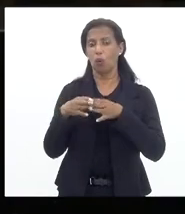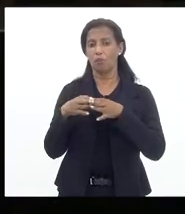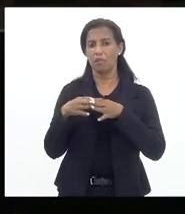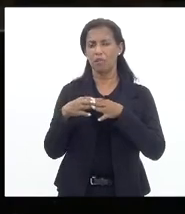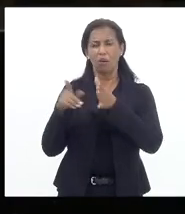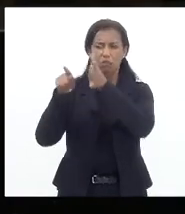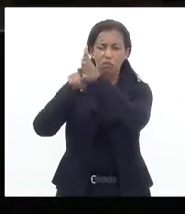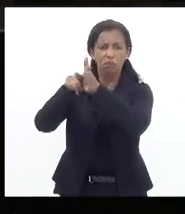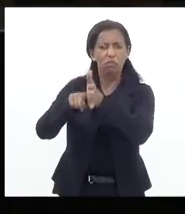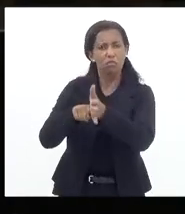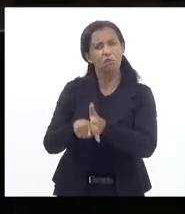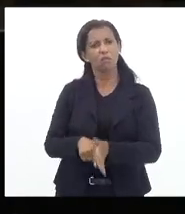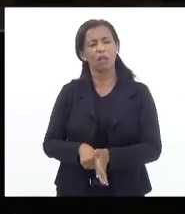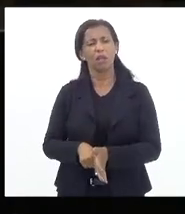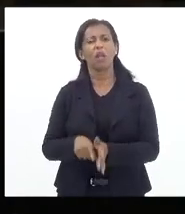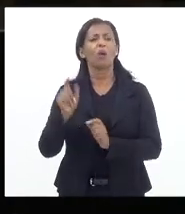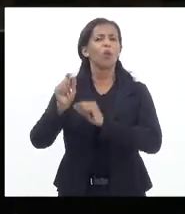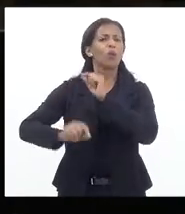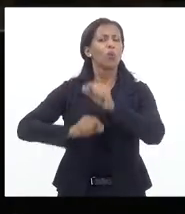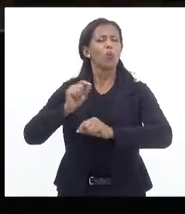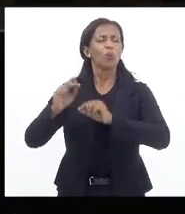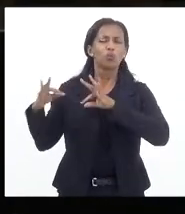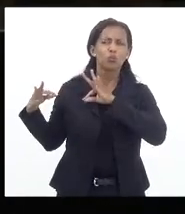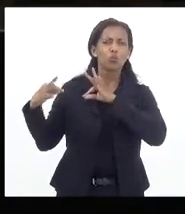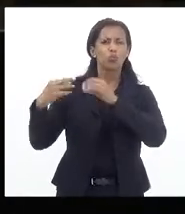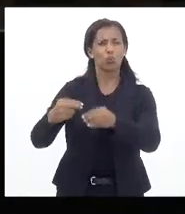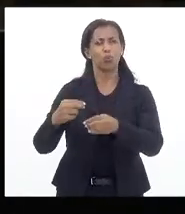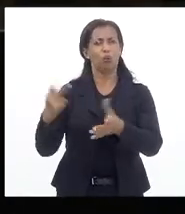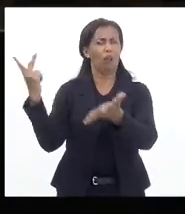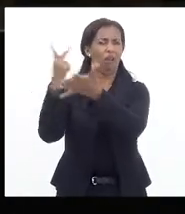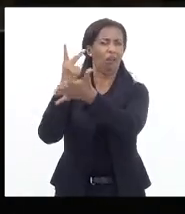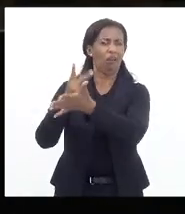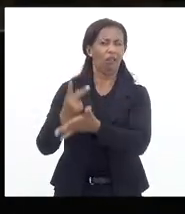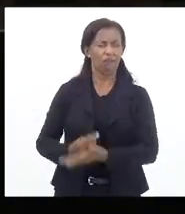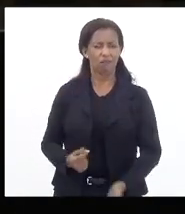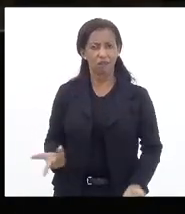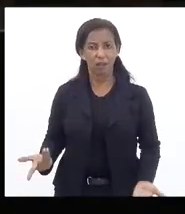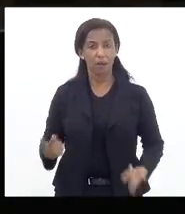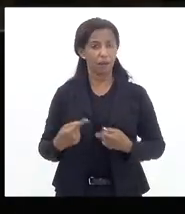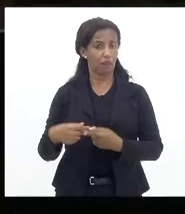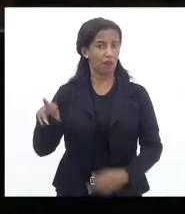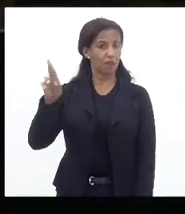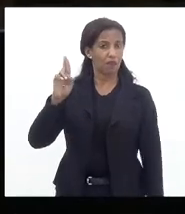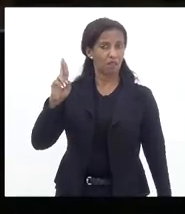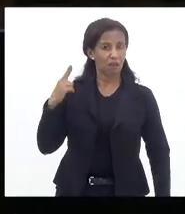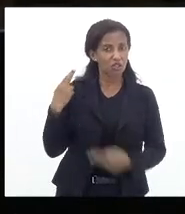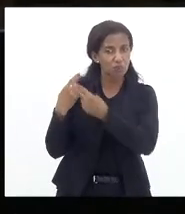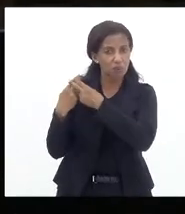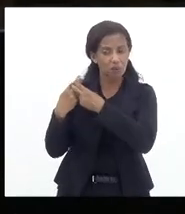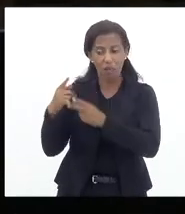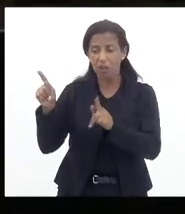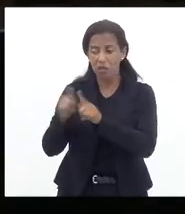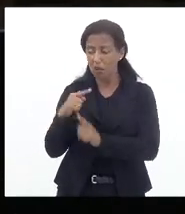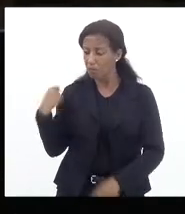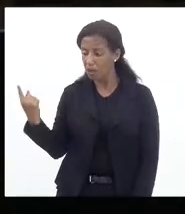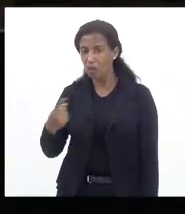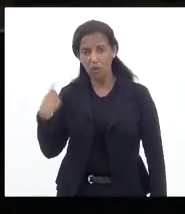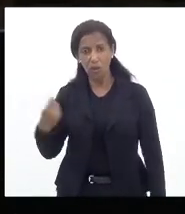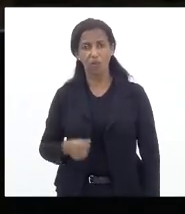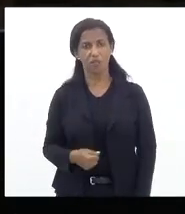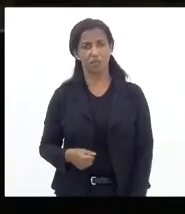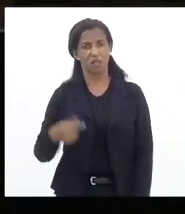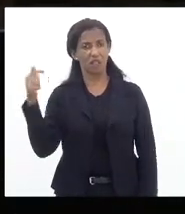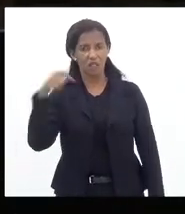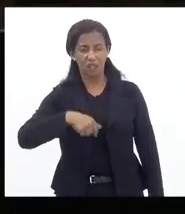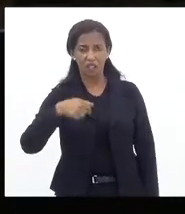de inquérito para investigar averiguar todas as regularidades que a responsabilidade também a nossa é da através